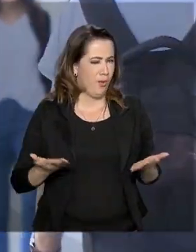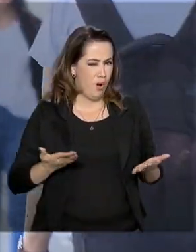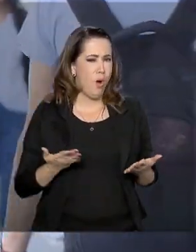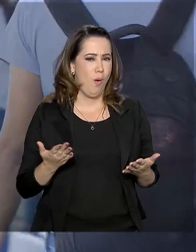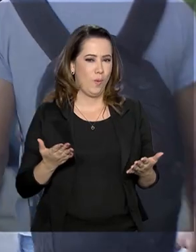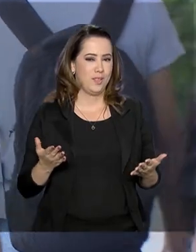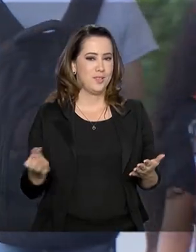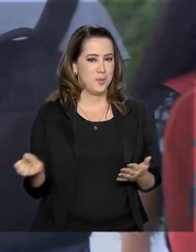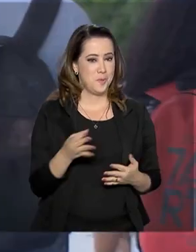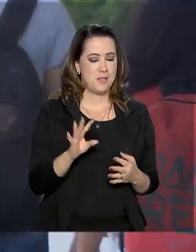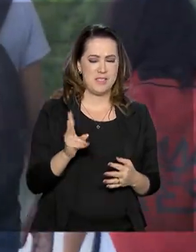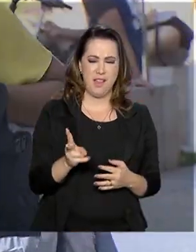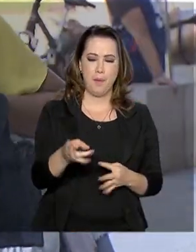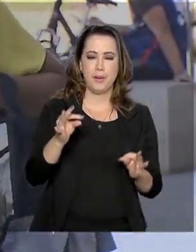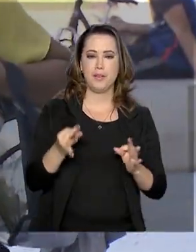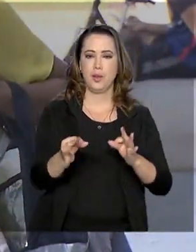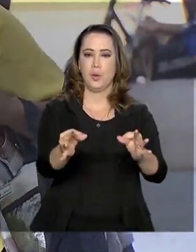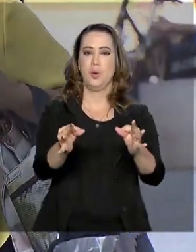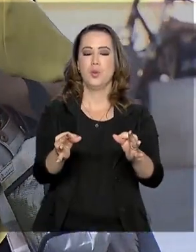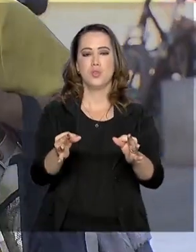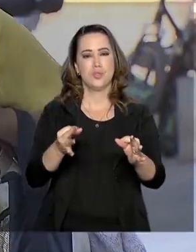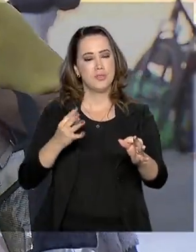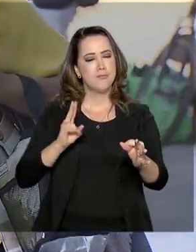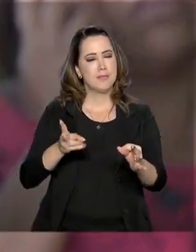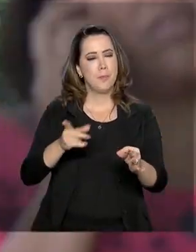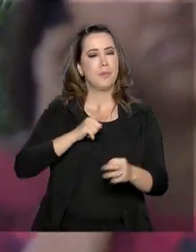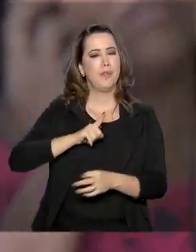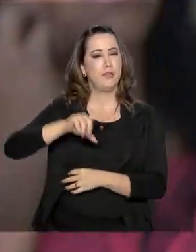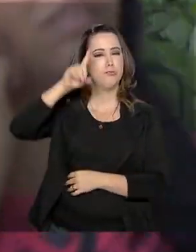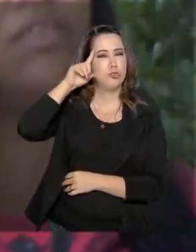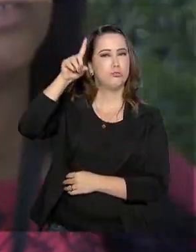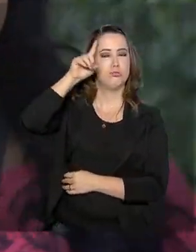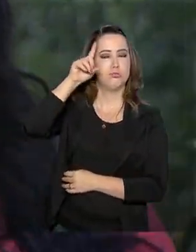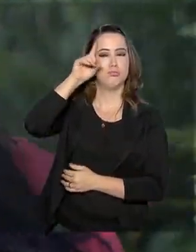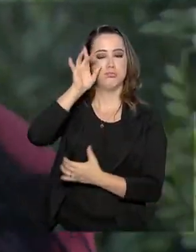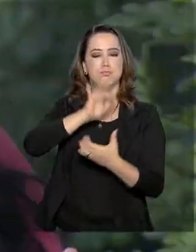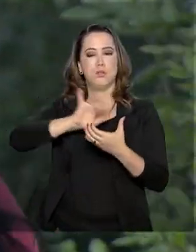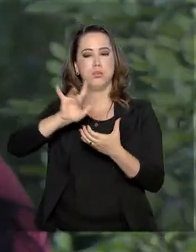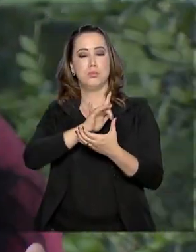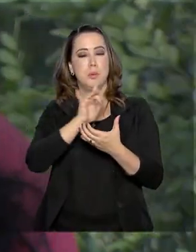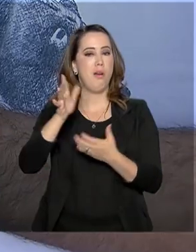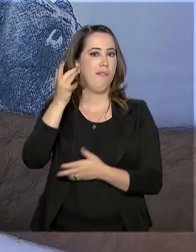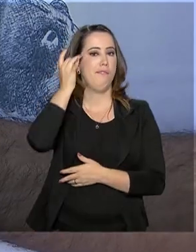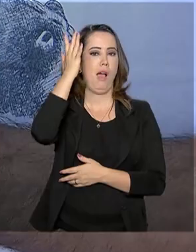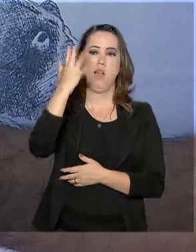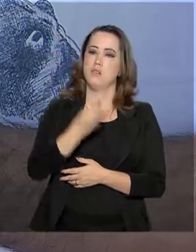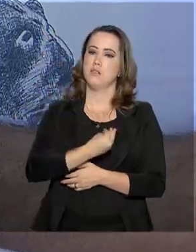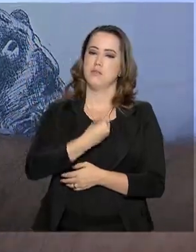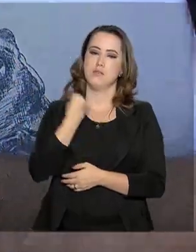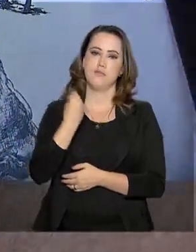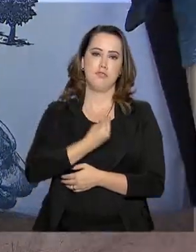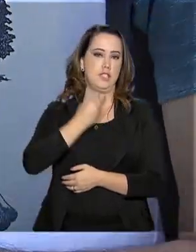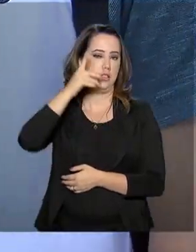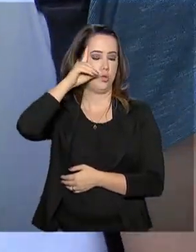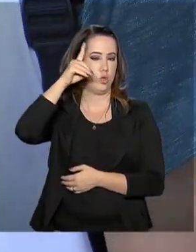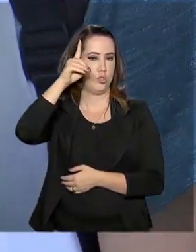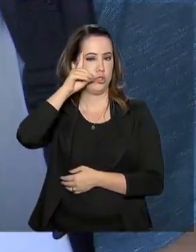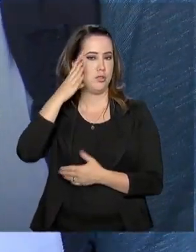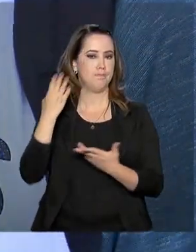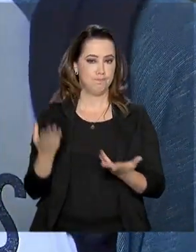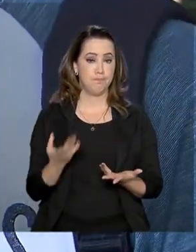presente cada vez mais no nosso dia a dia, facilitando uma série de atividades. O celular virou